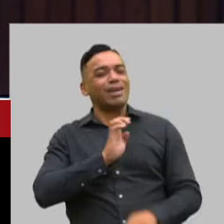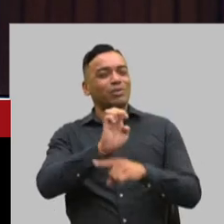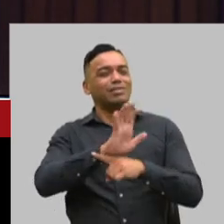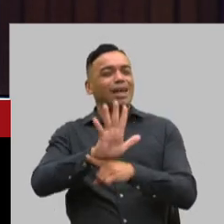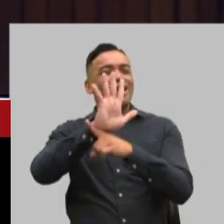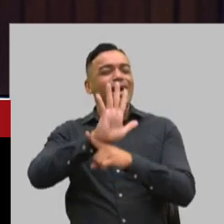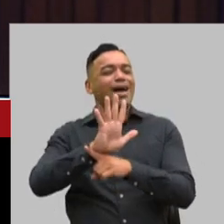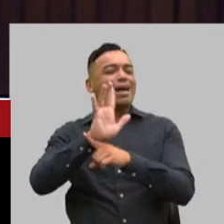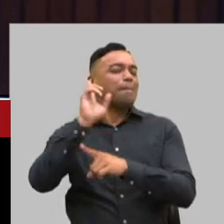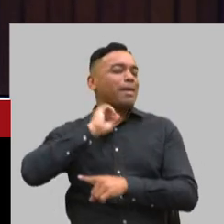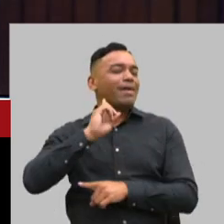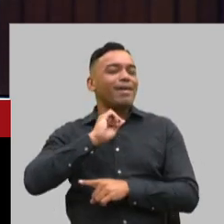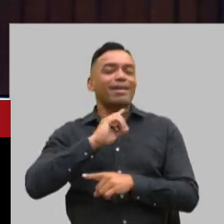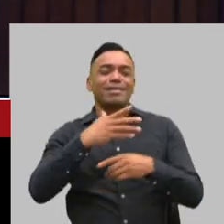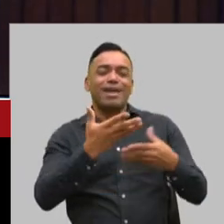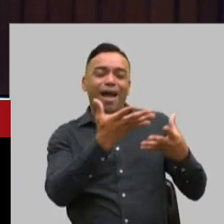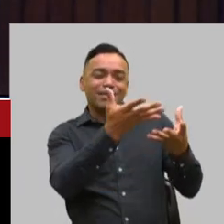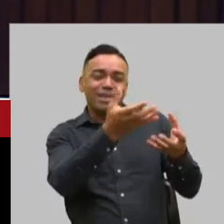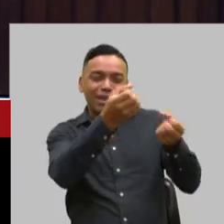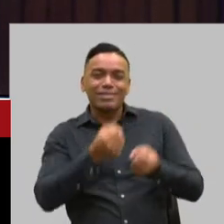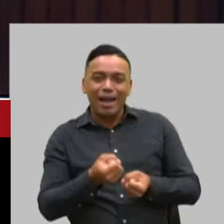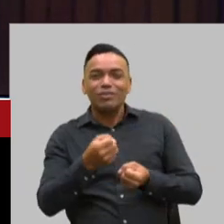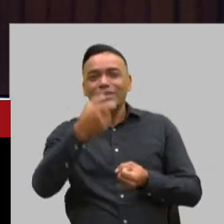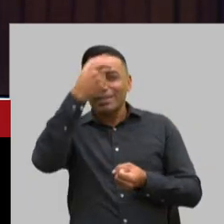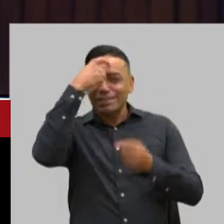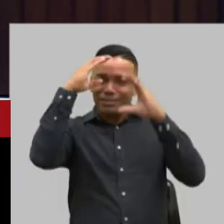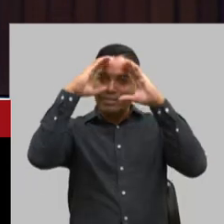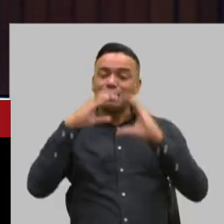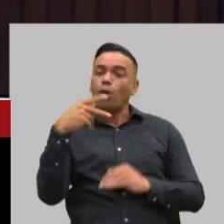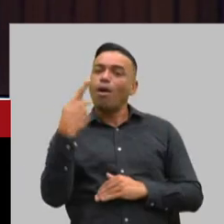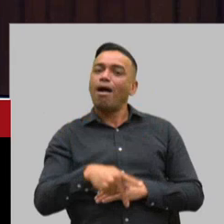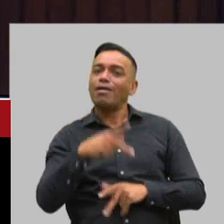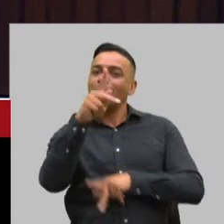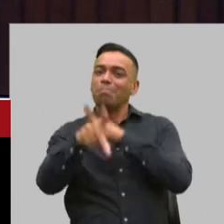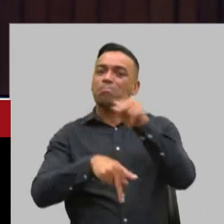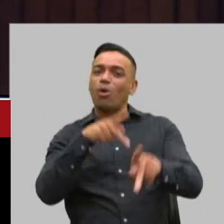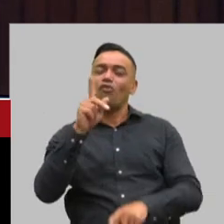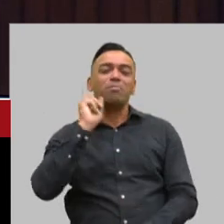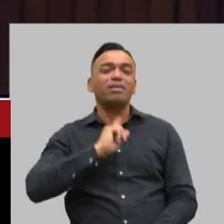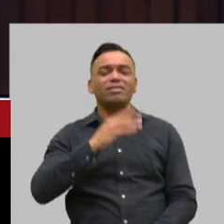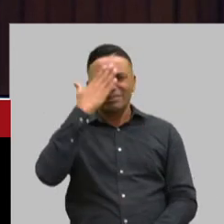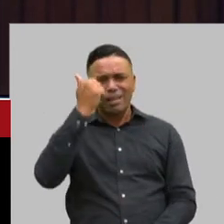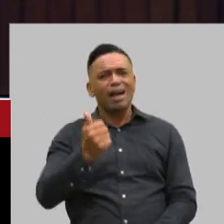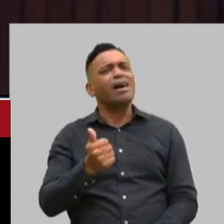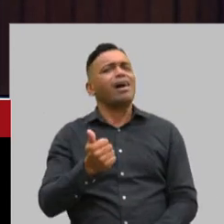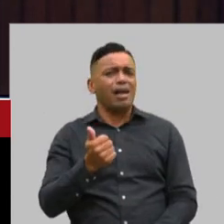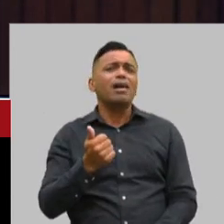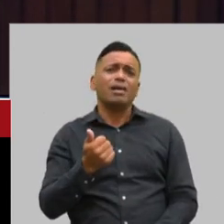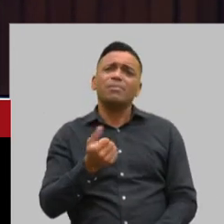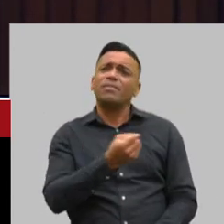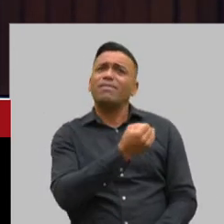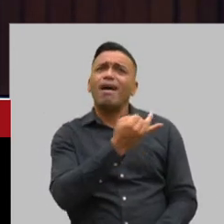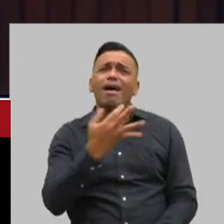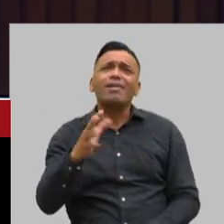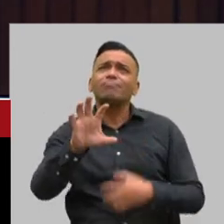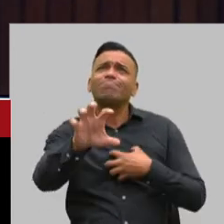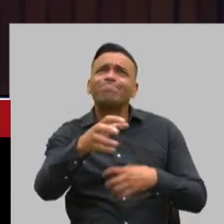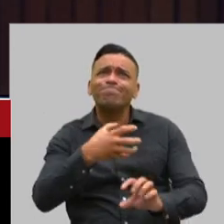cidadão da nossa terra. Ele, de fato, sabe que a vida é cheia de minas.